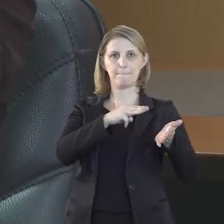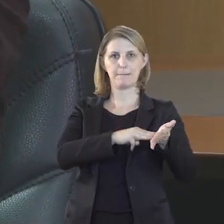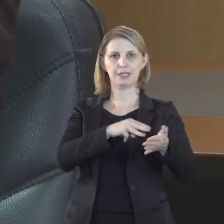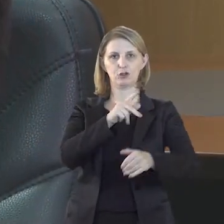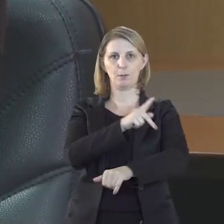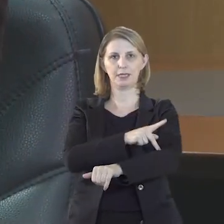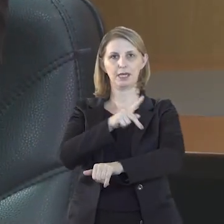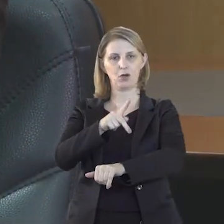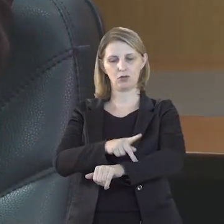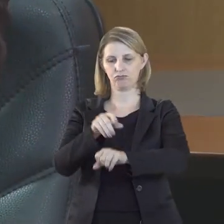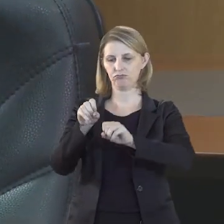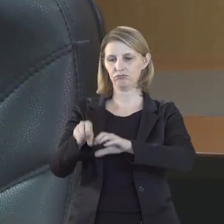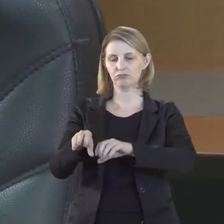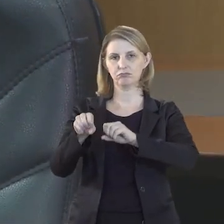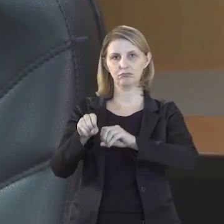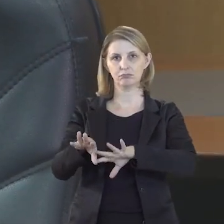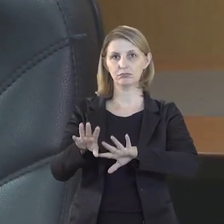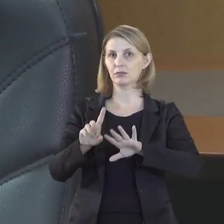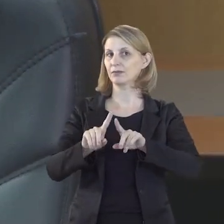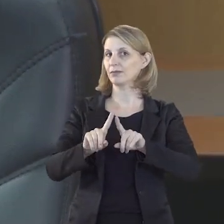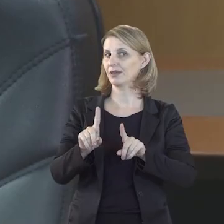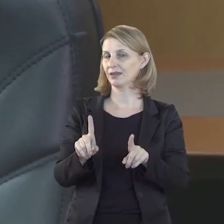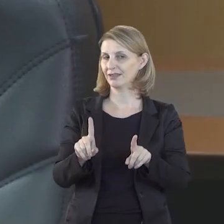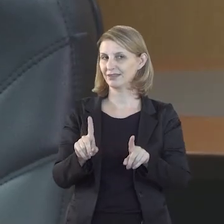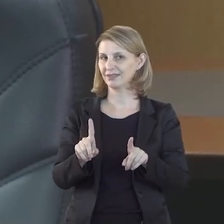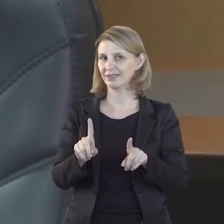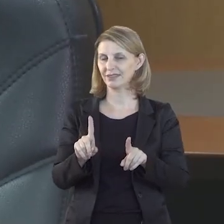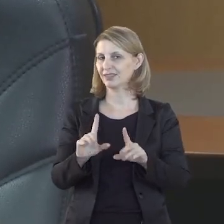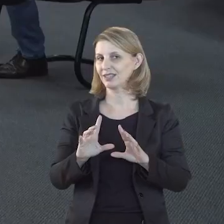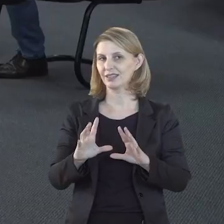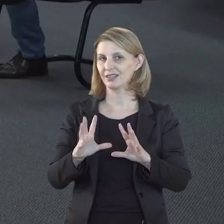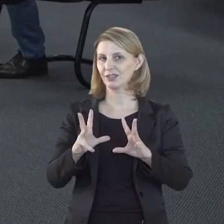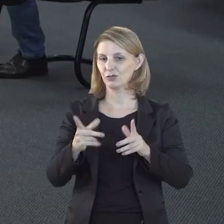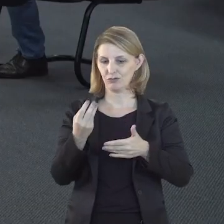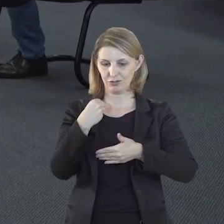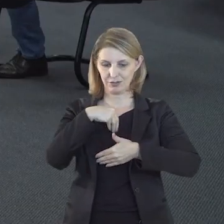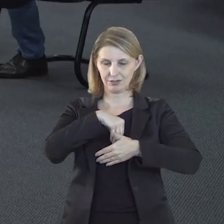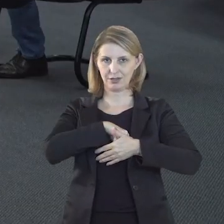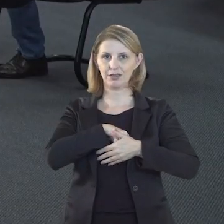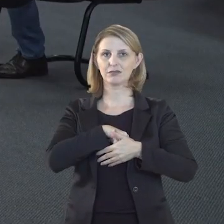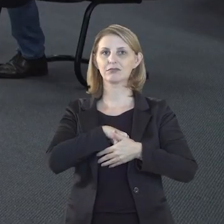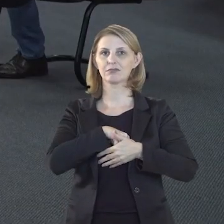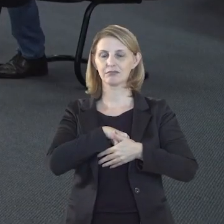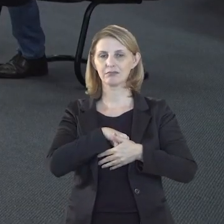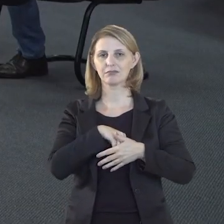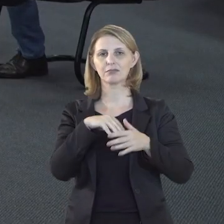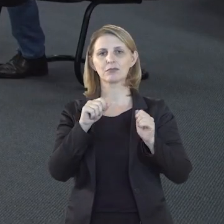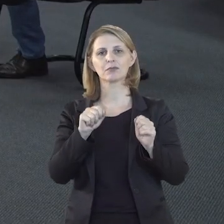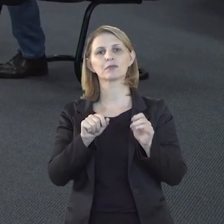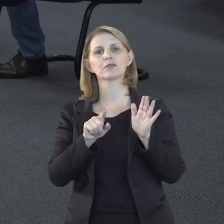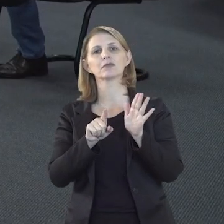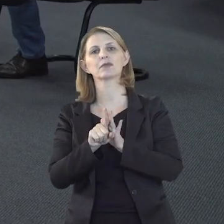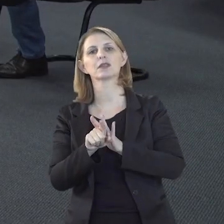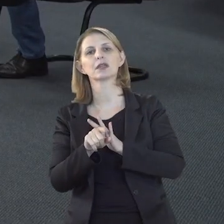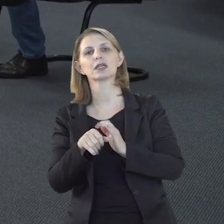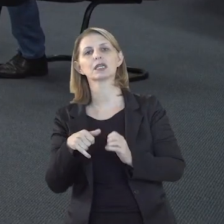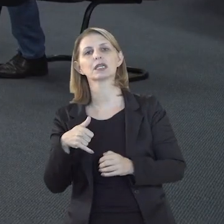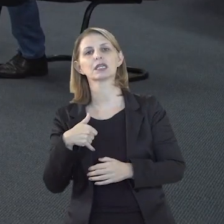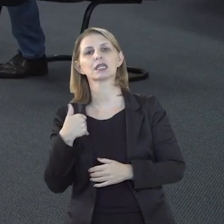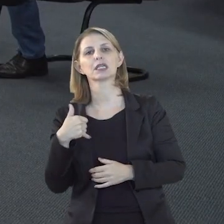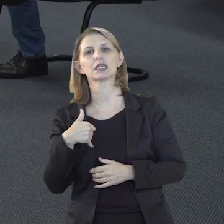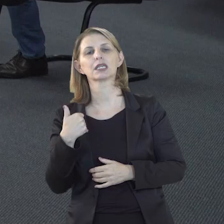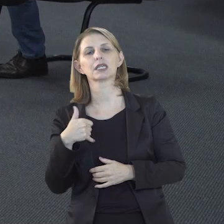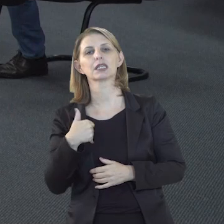tempo todo ensinando para alguém, seguindo um método pedagógico, né? E olha só, essas coisas estão todas